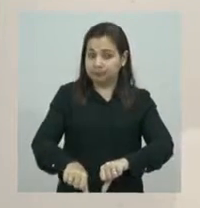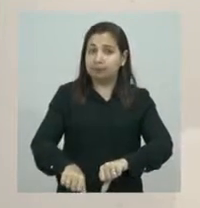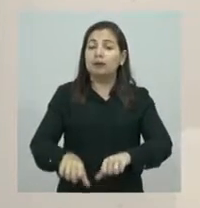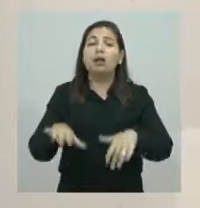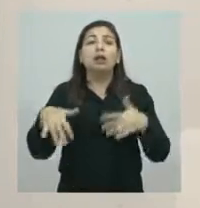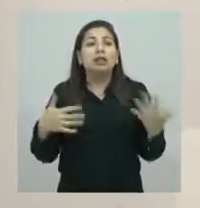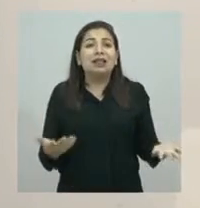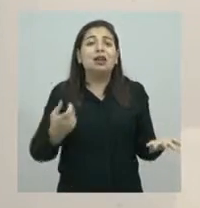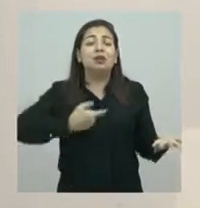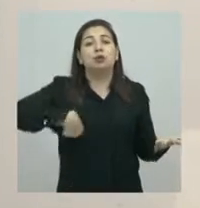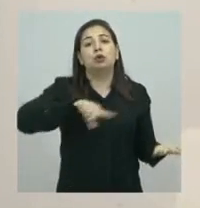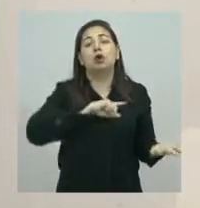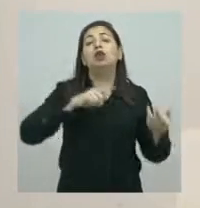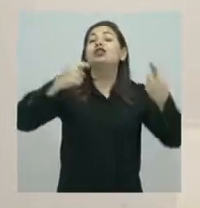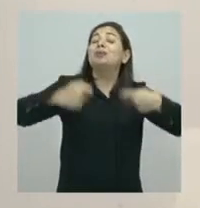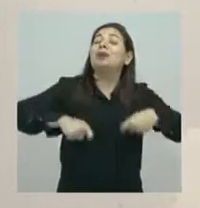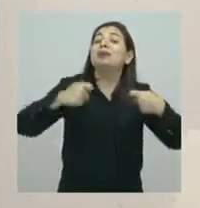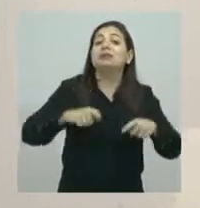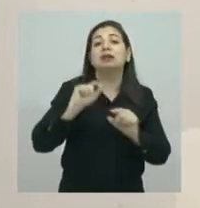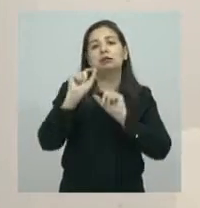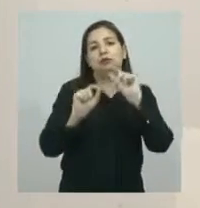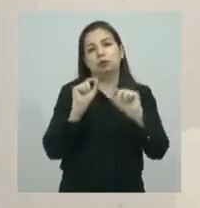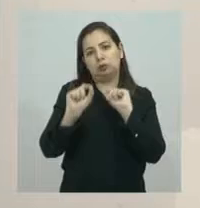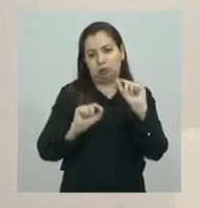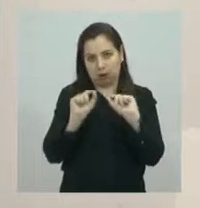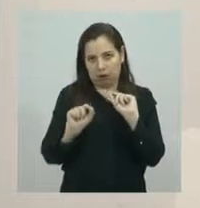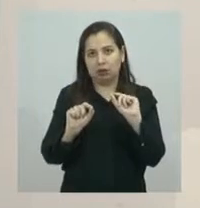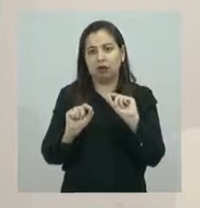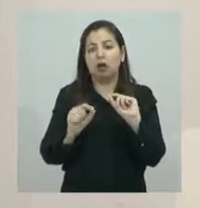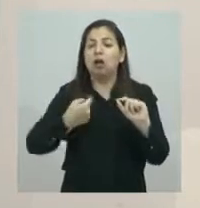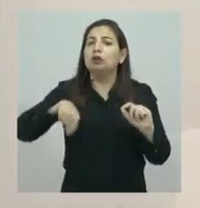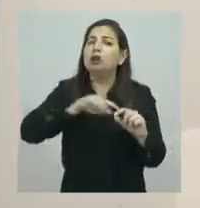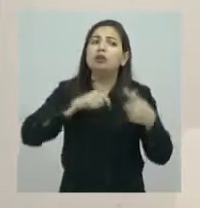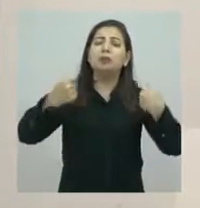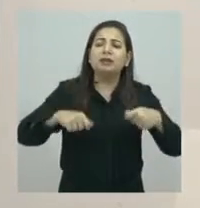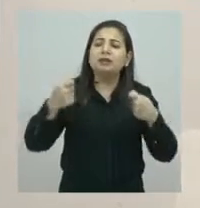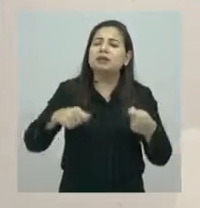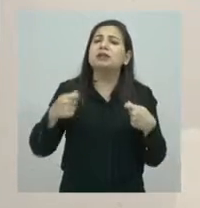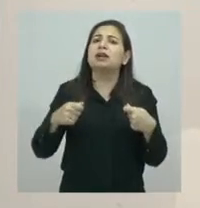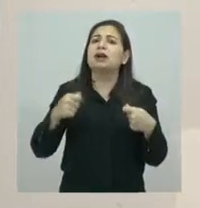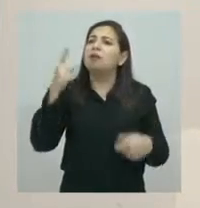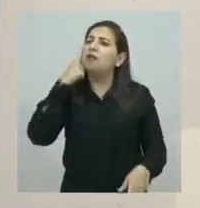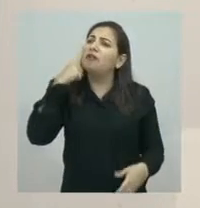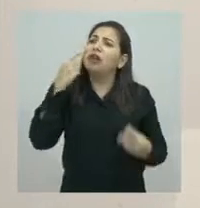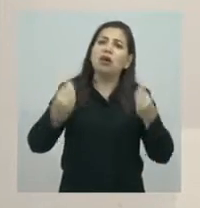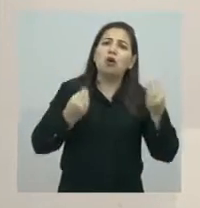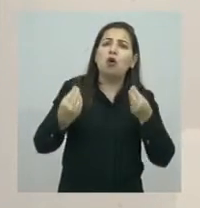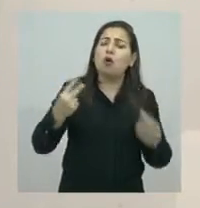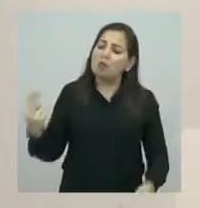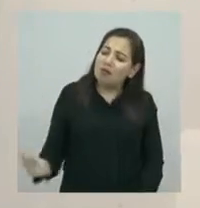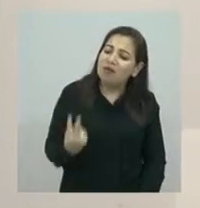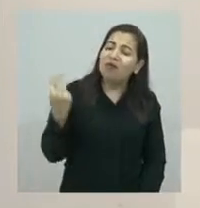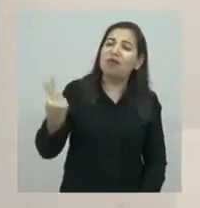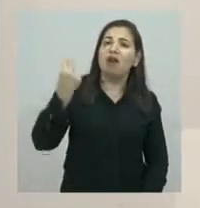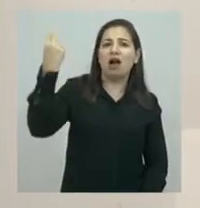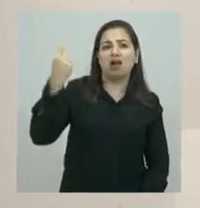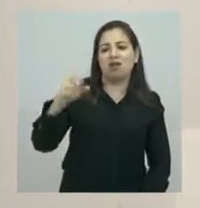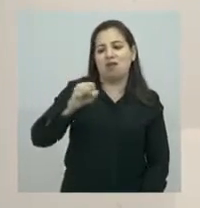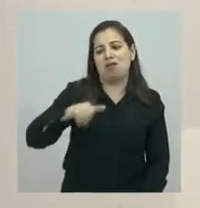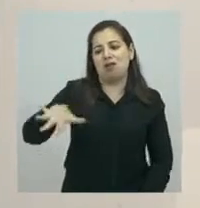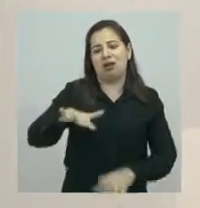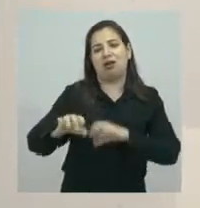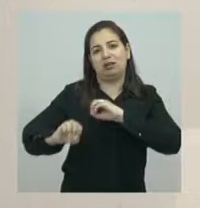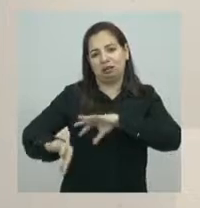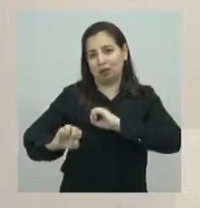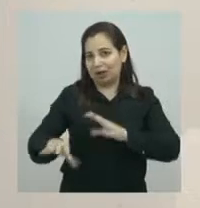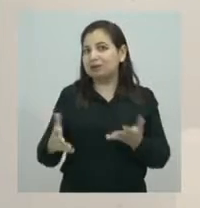precisamos resgatar, entendeu, essa questão do valor que o país tem que ter sobre a questão da educação. Então, o que não é